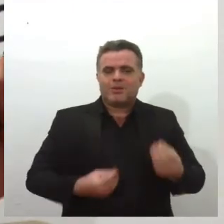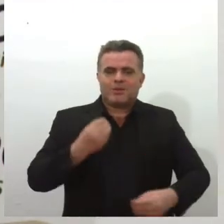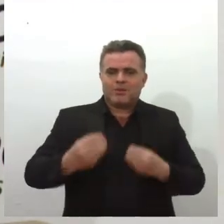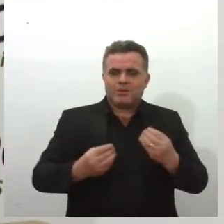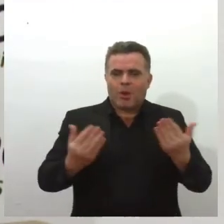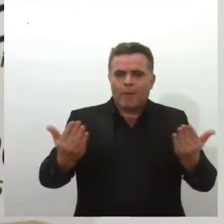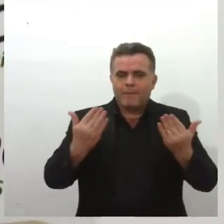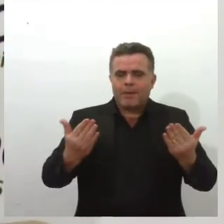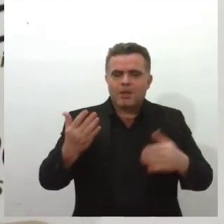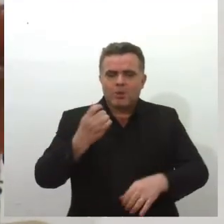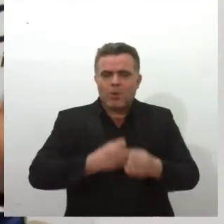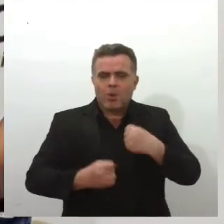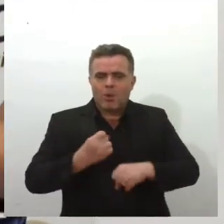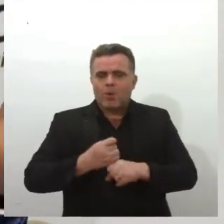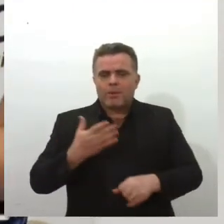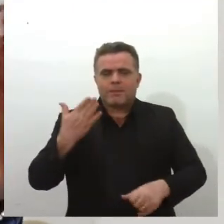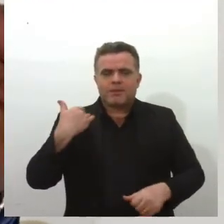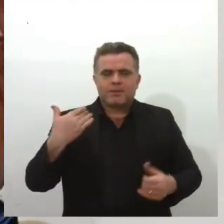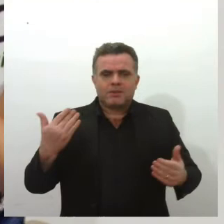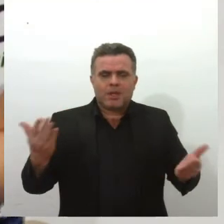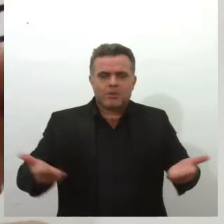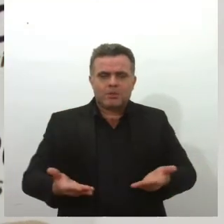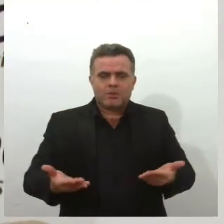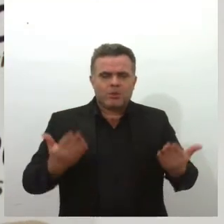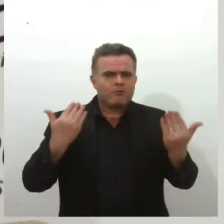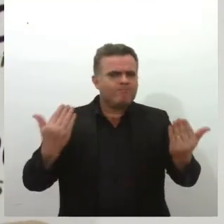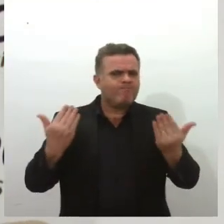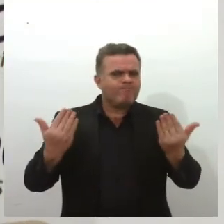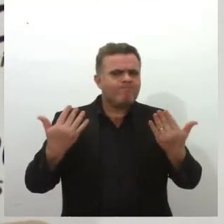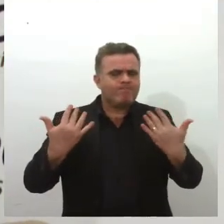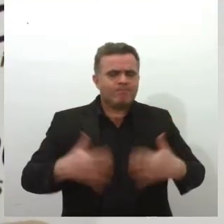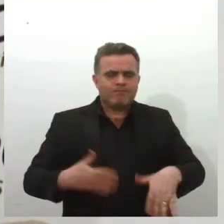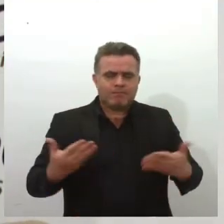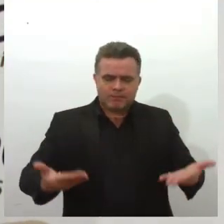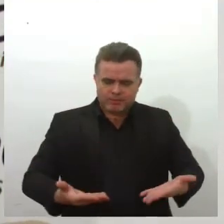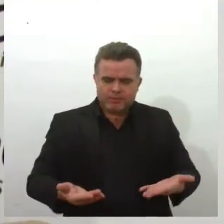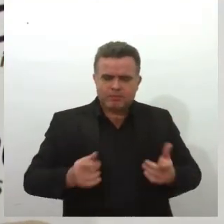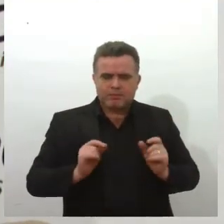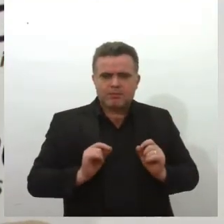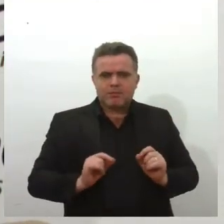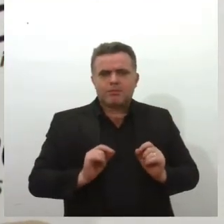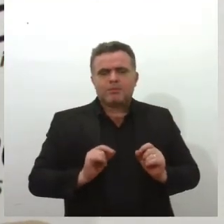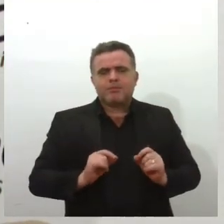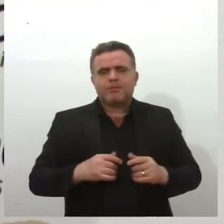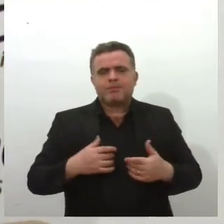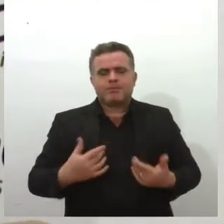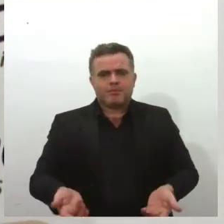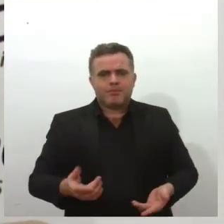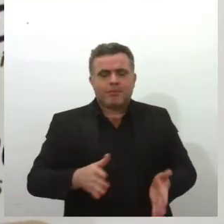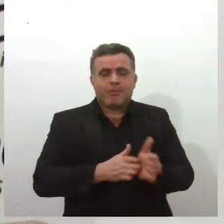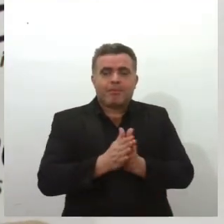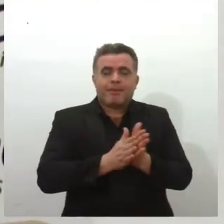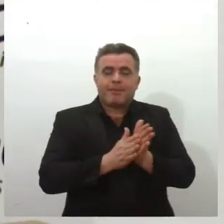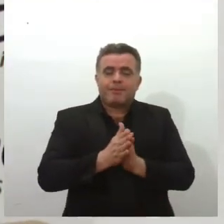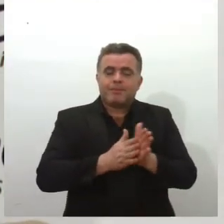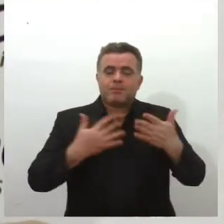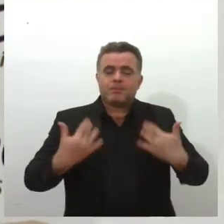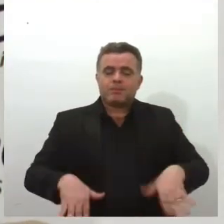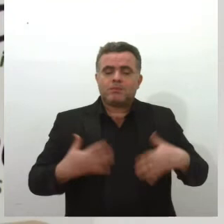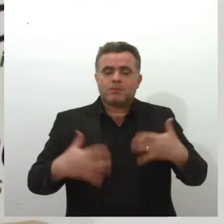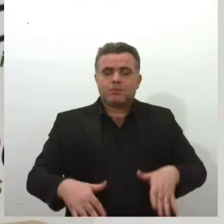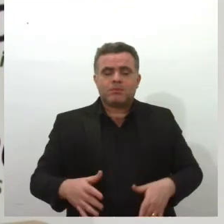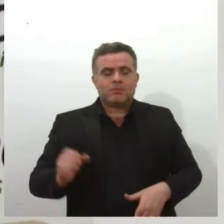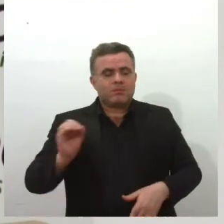nós passamos o ano passado, no período talvez mais crítico da pandemia do Covid-19, a expectativa para esse outubro